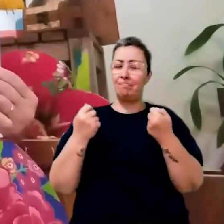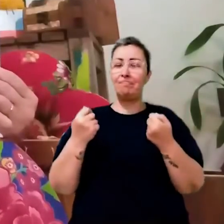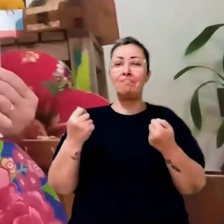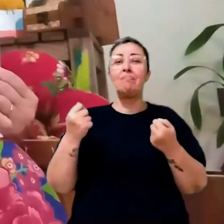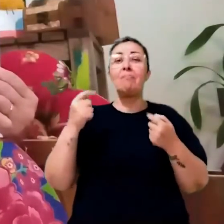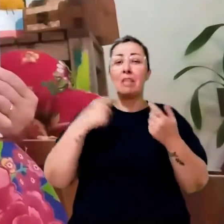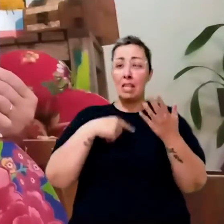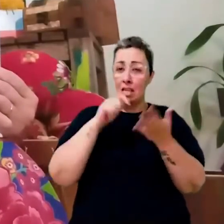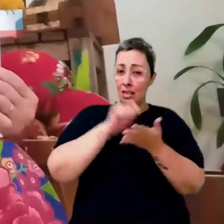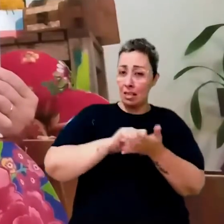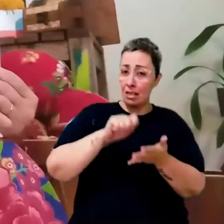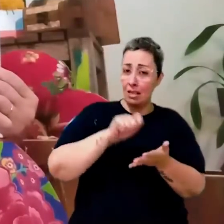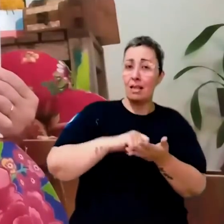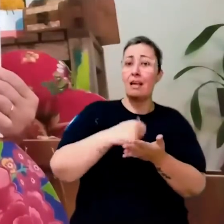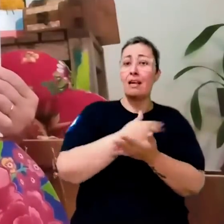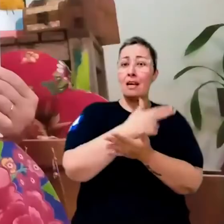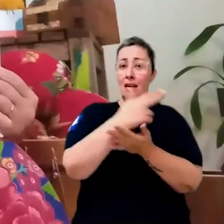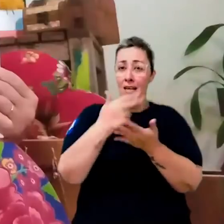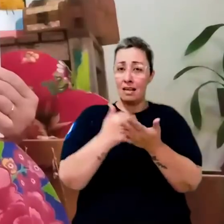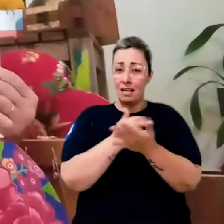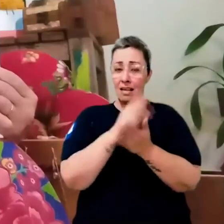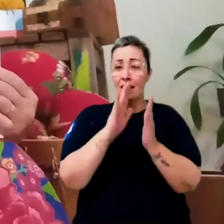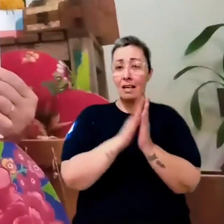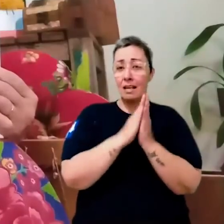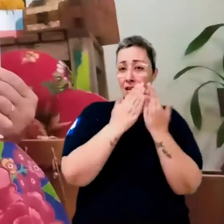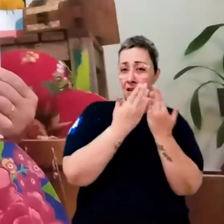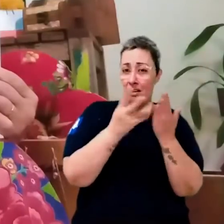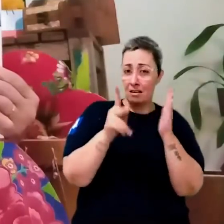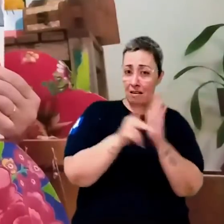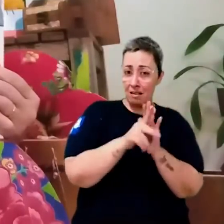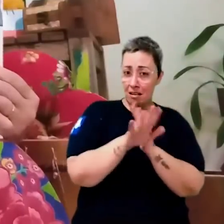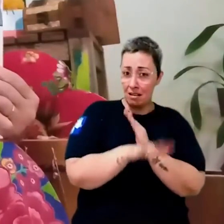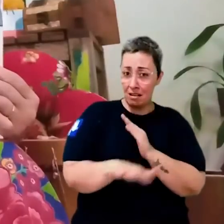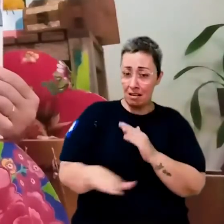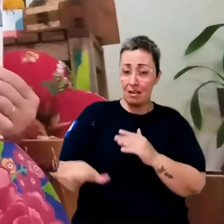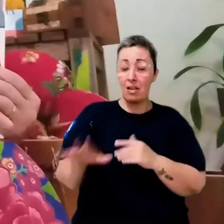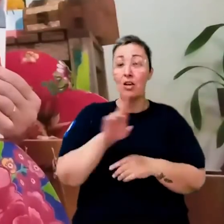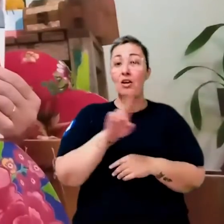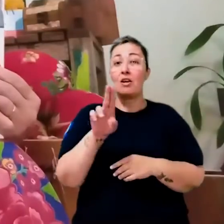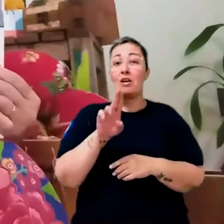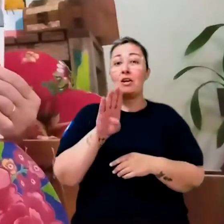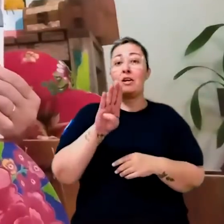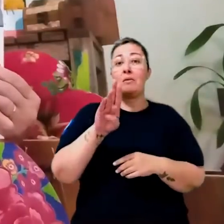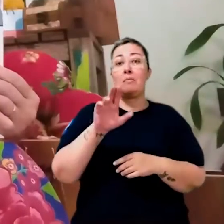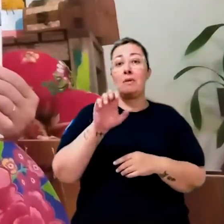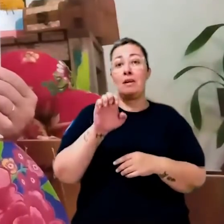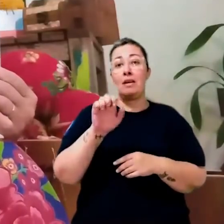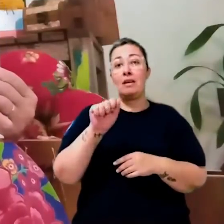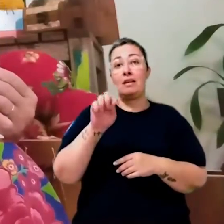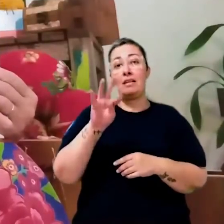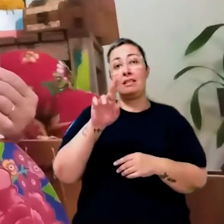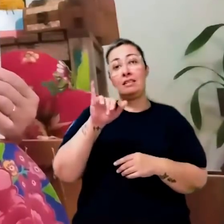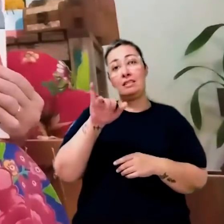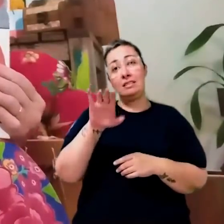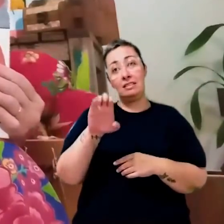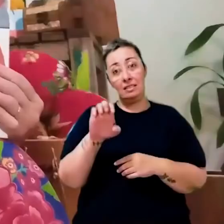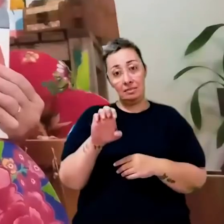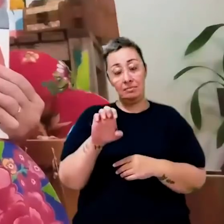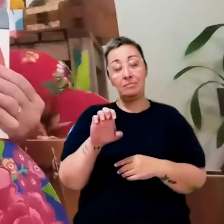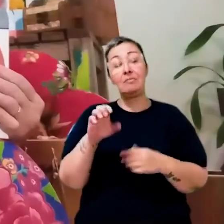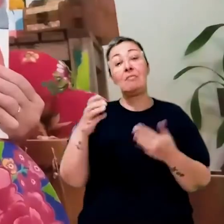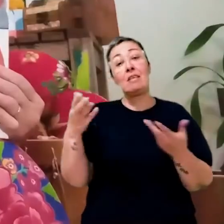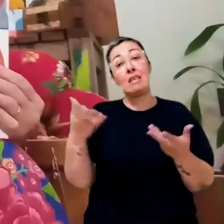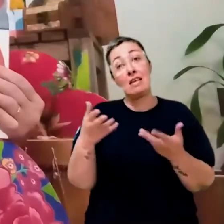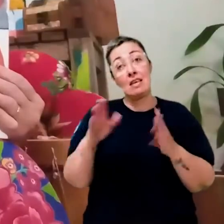que escreve e ilustra livros infantis, chamada Beatrice Alemanna.